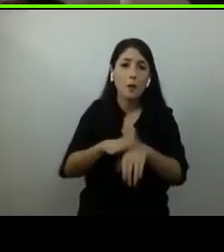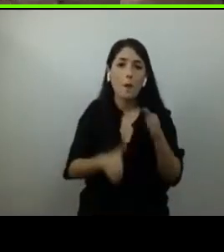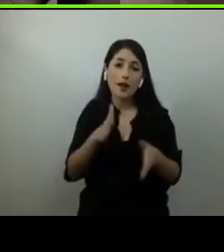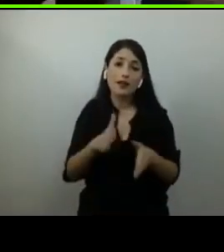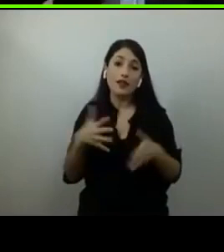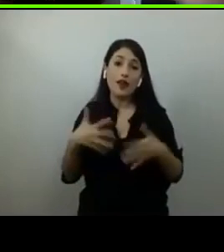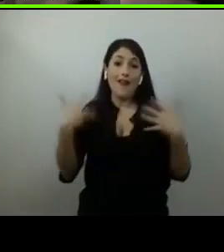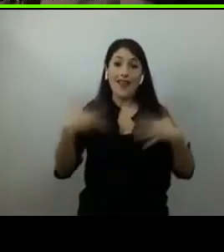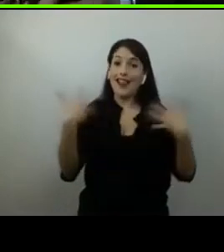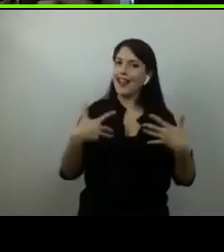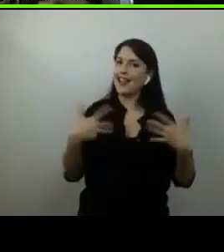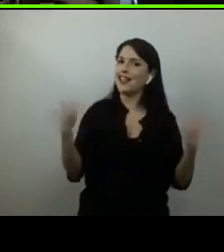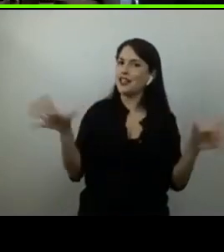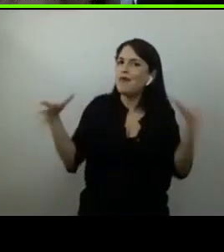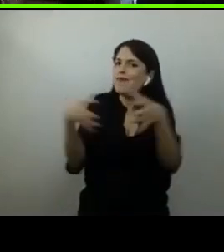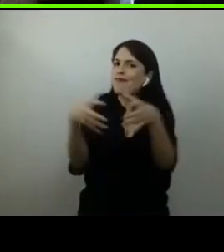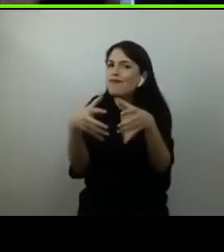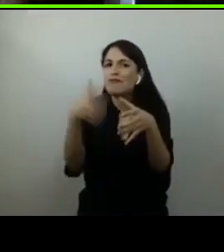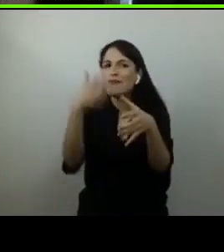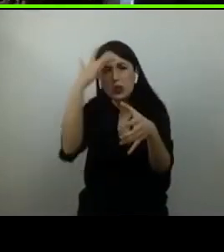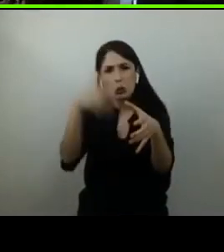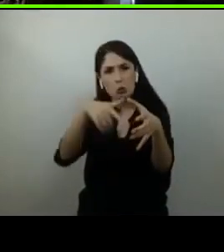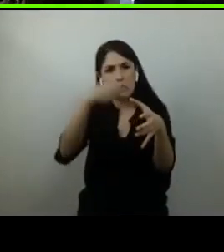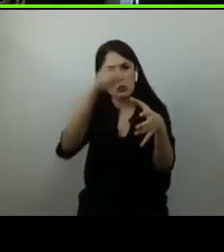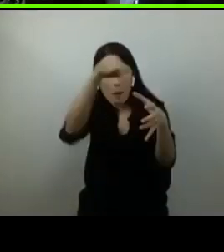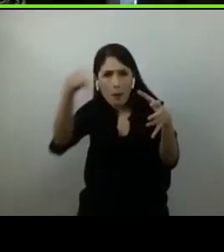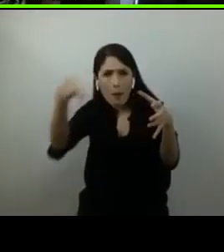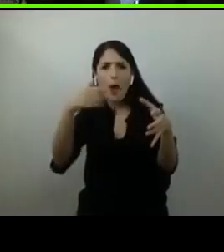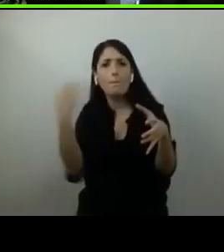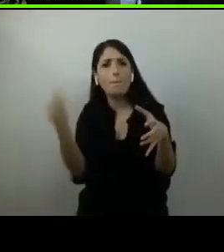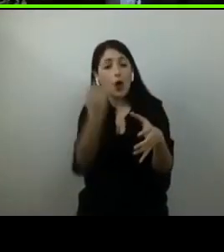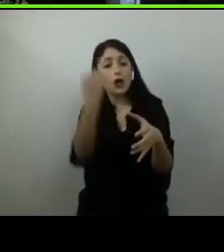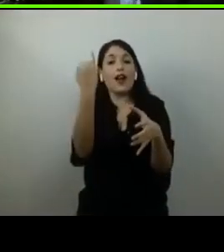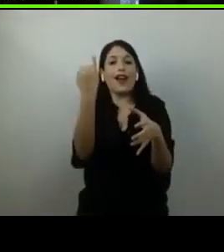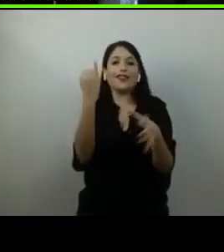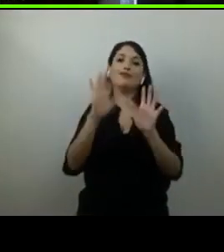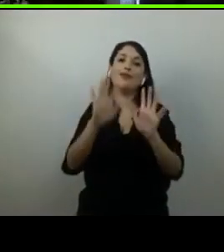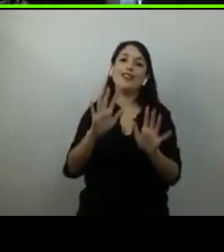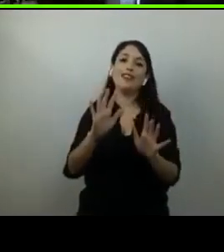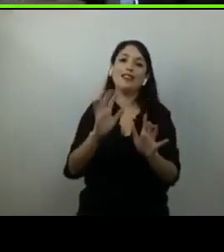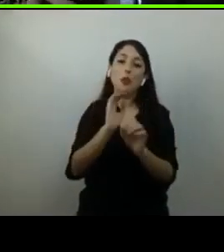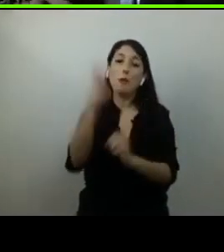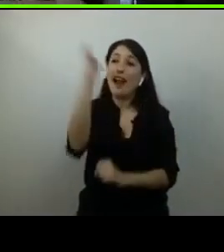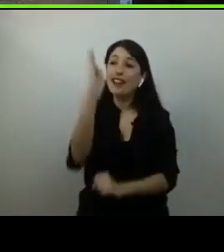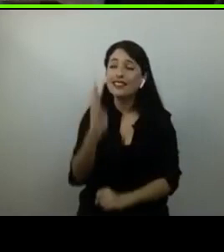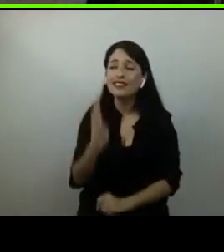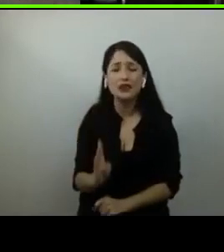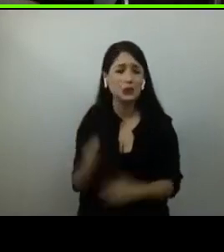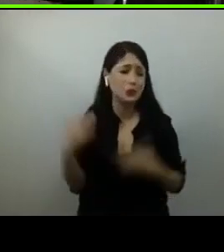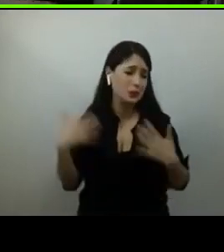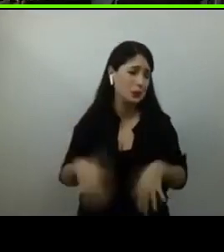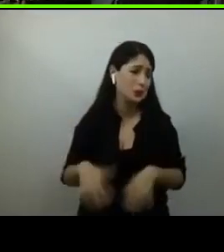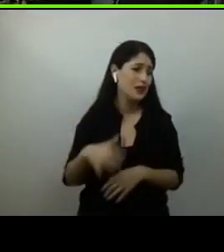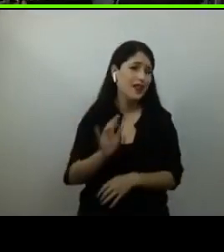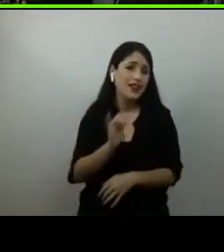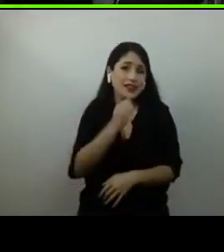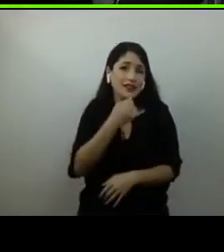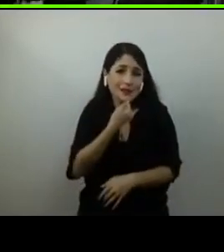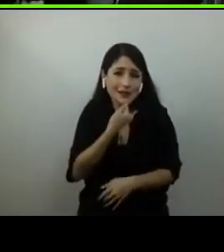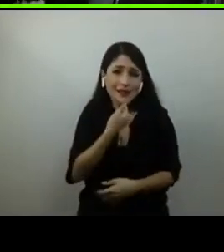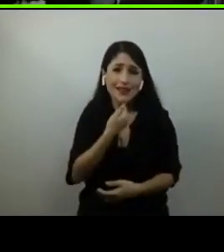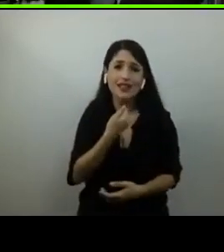nessa manhã de reunir pessoas tão importantes, né, para a defesa da democracia, o Brasil acordou de luto, né? Nós temos mais de 35 mil mortos,